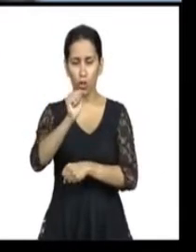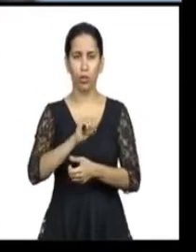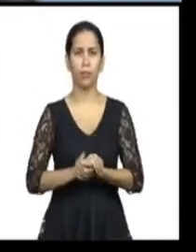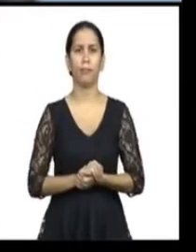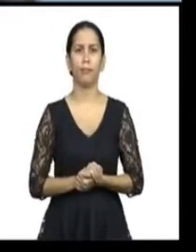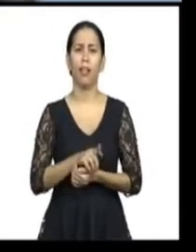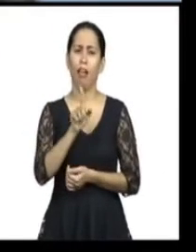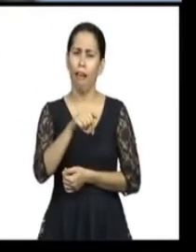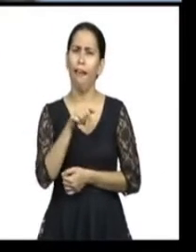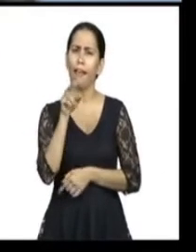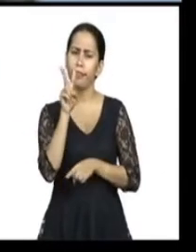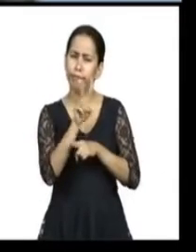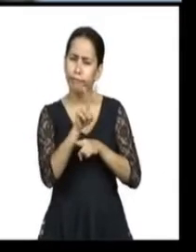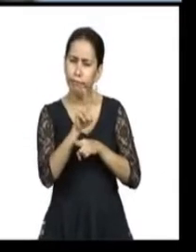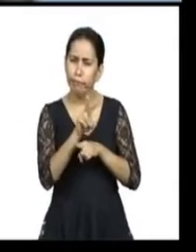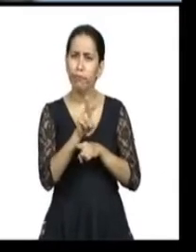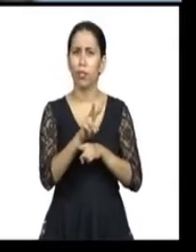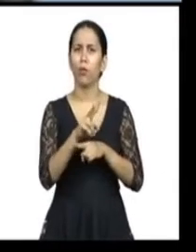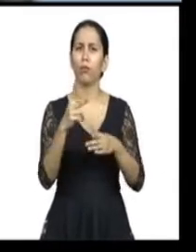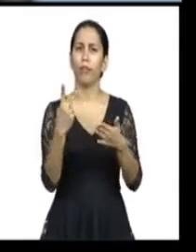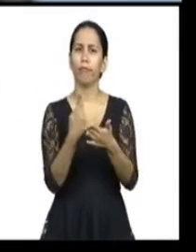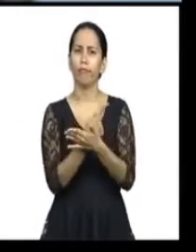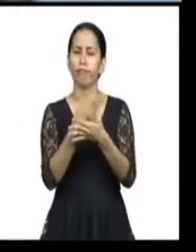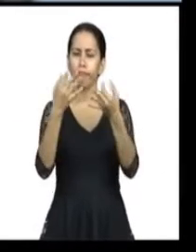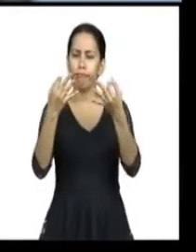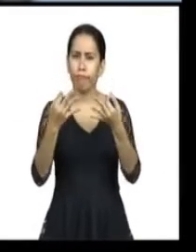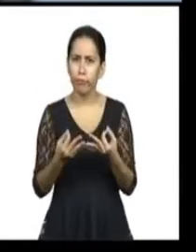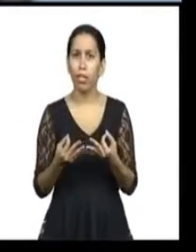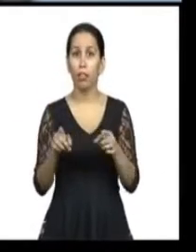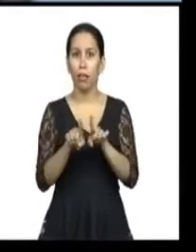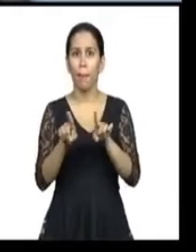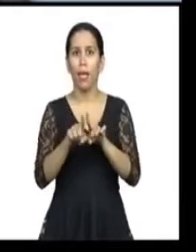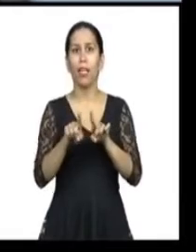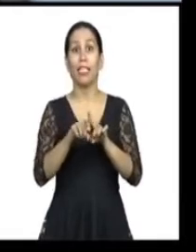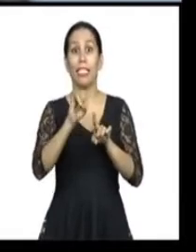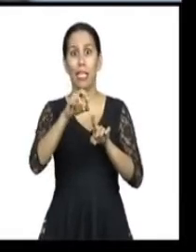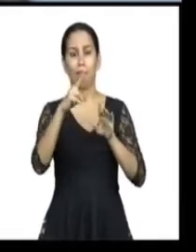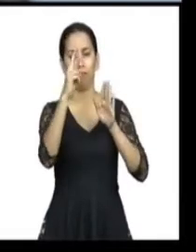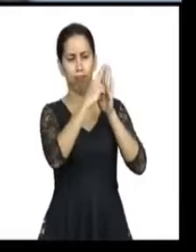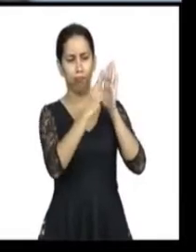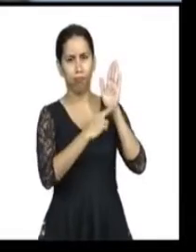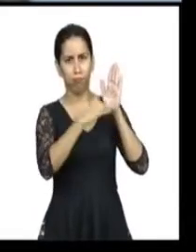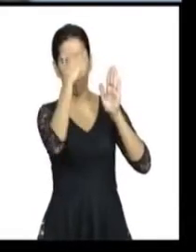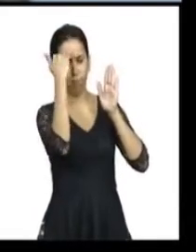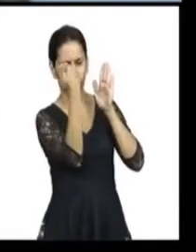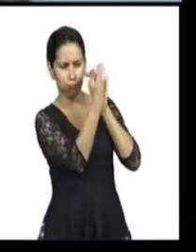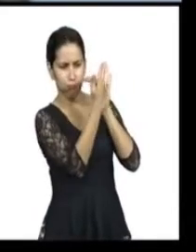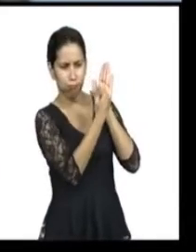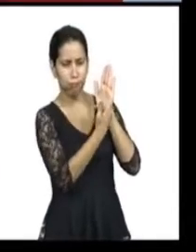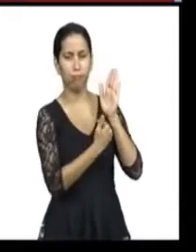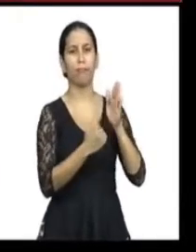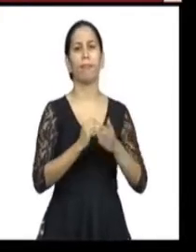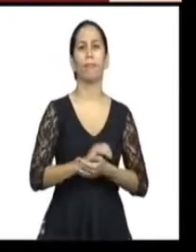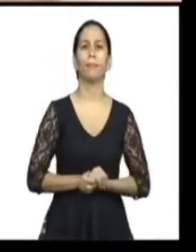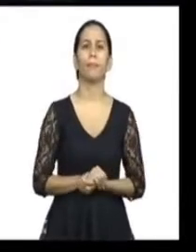for feito sem pressa, com coordenação e atenção ao planejamento de segurança. Vamos lá?